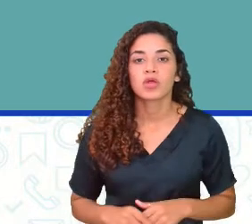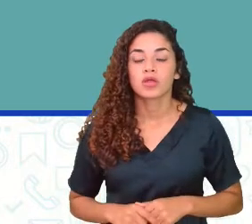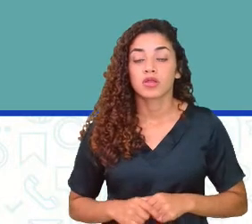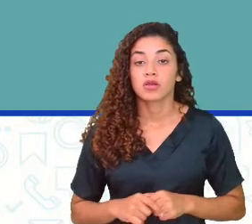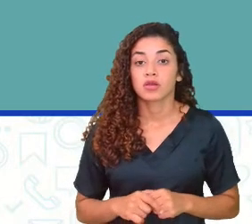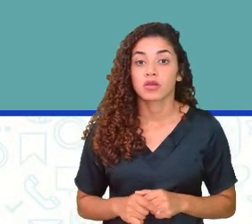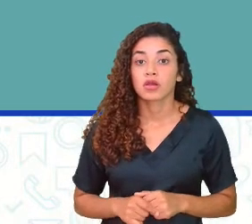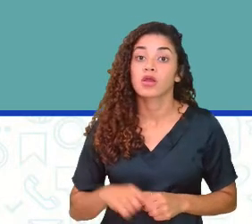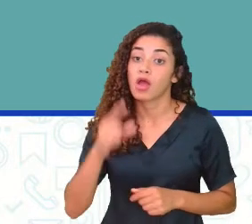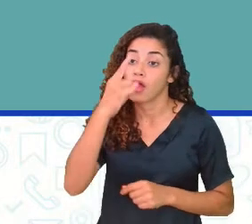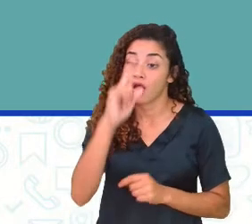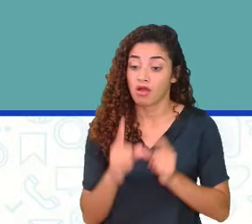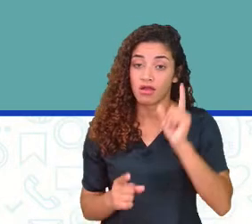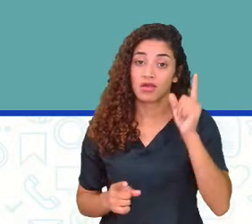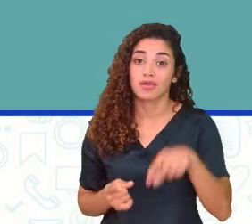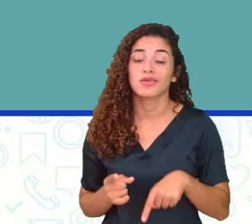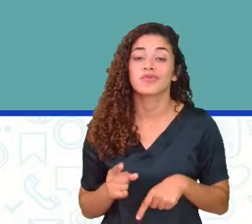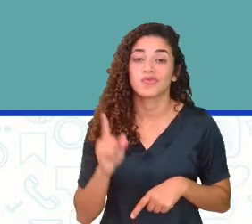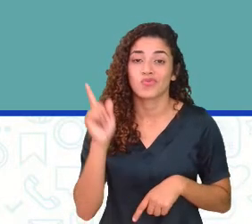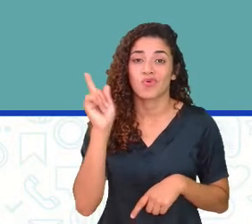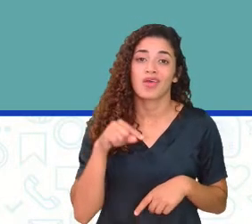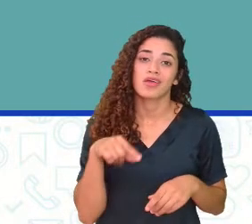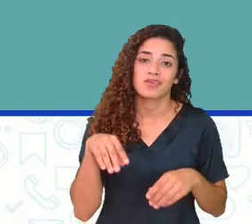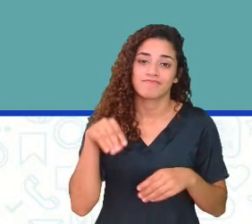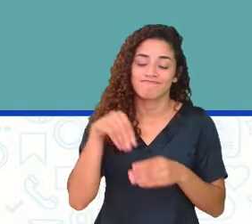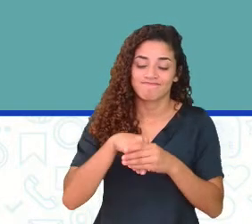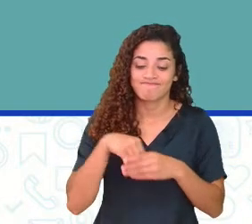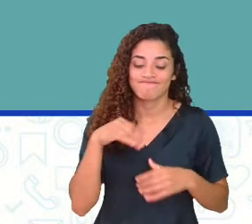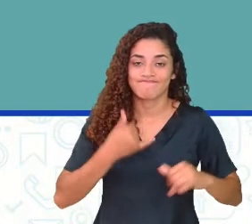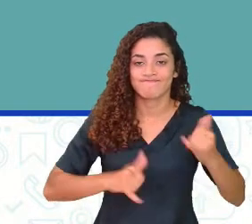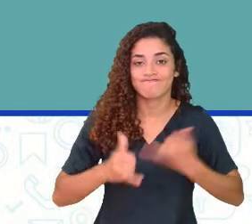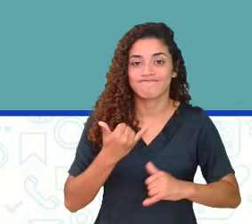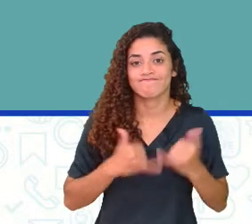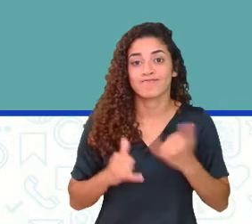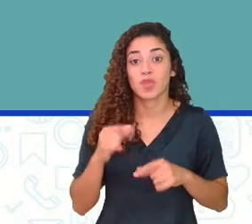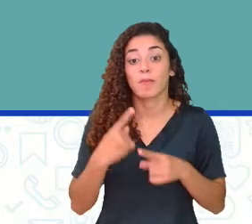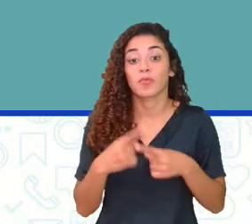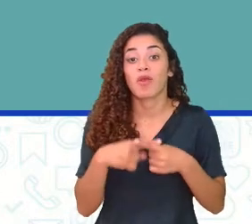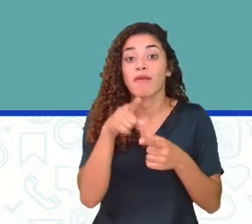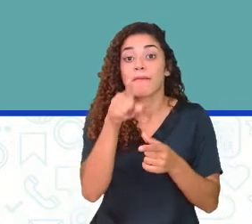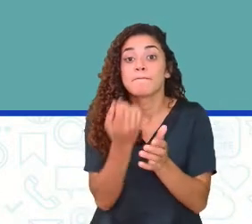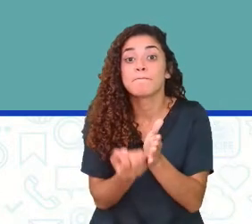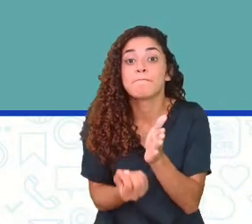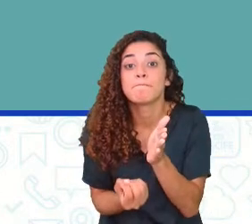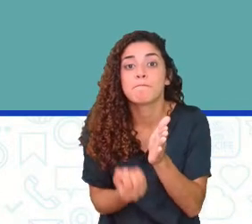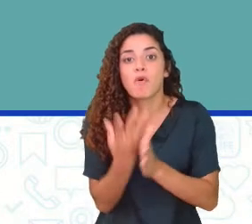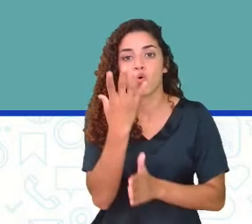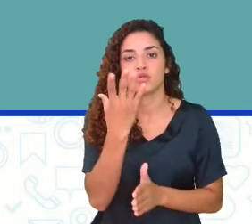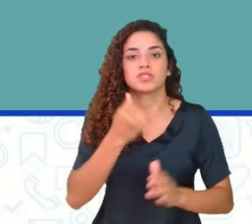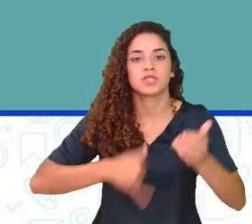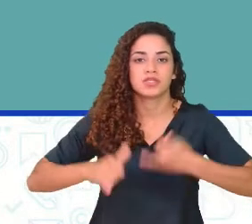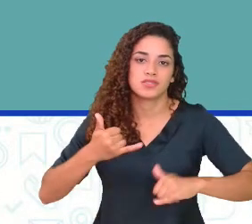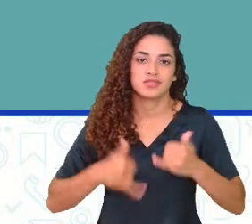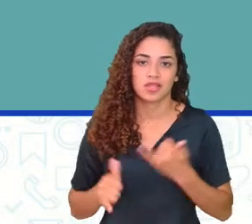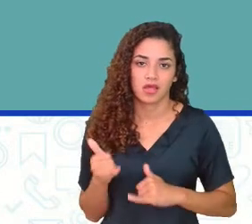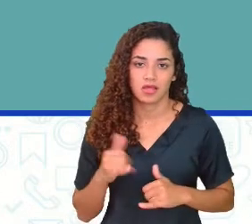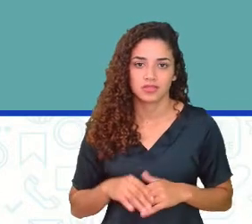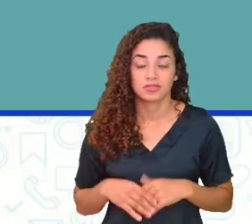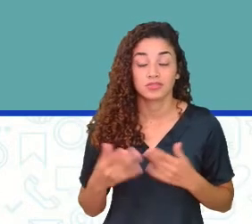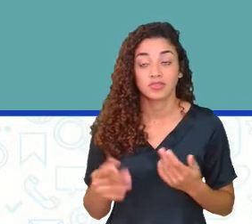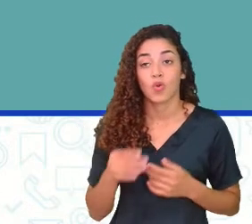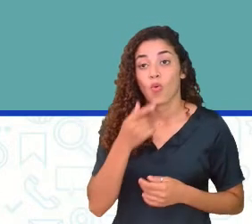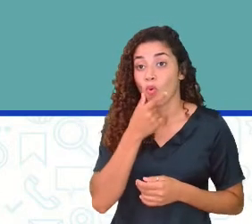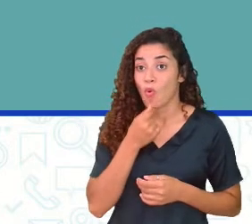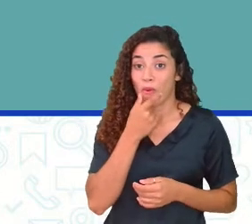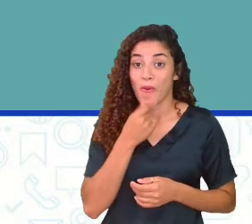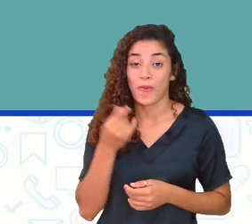eles realmente eram fenômenos elétricos, porque eles produziam eletricidade. Então, Benjamin